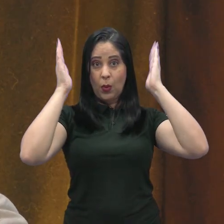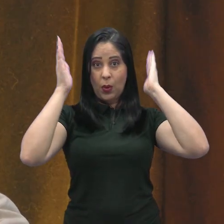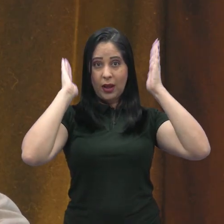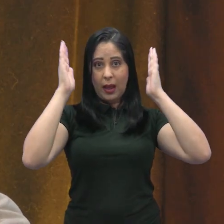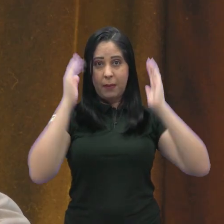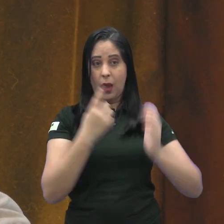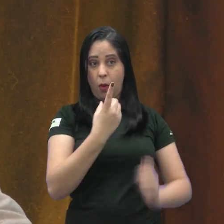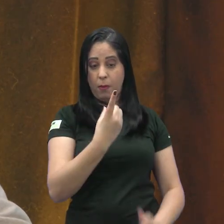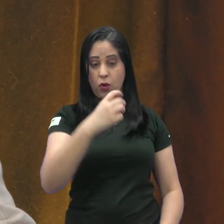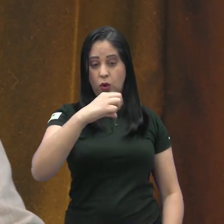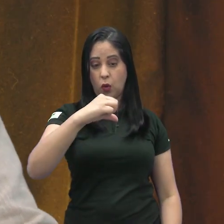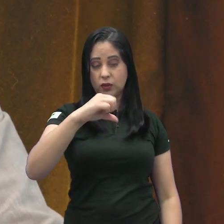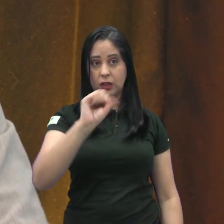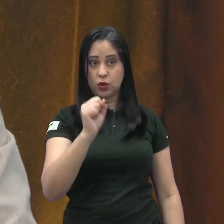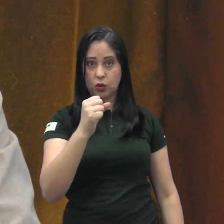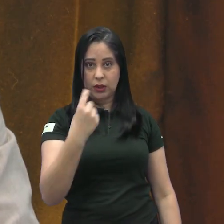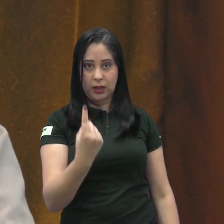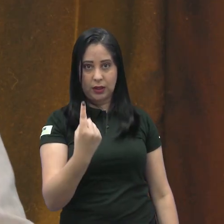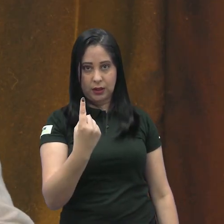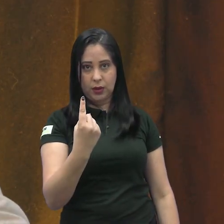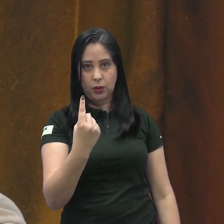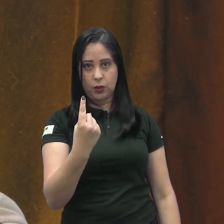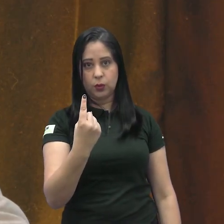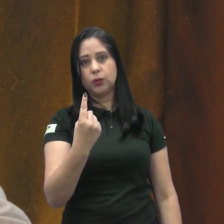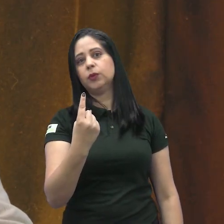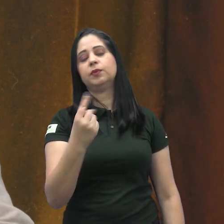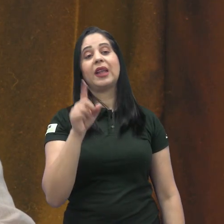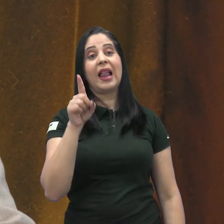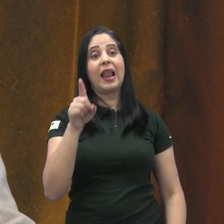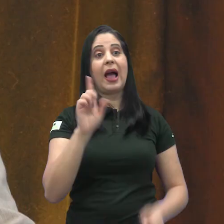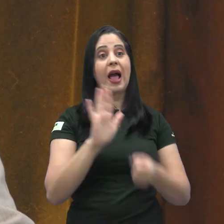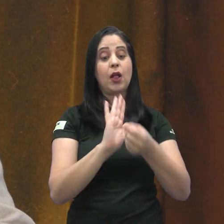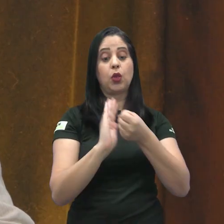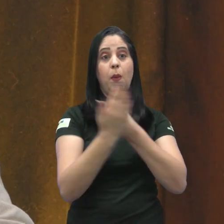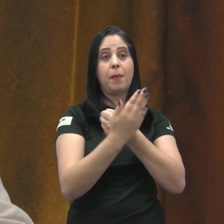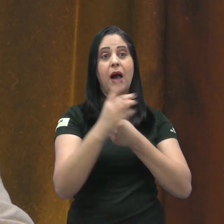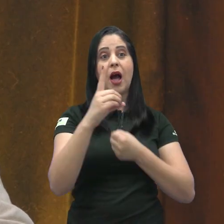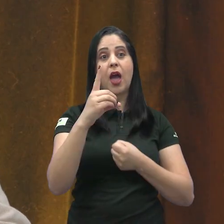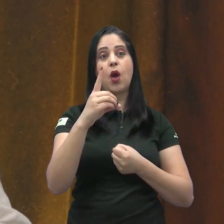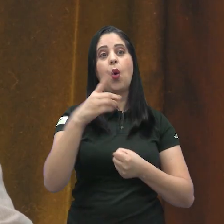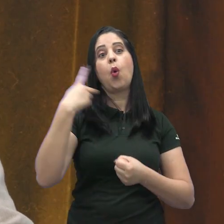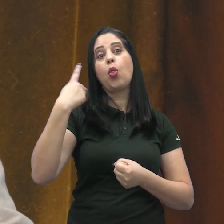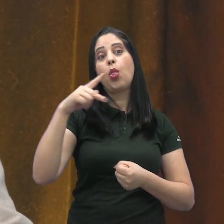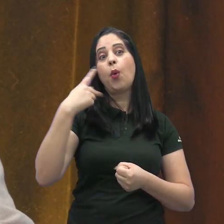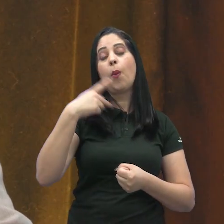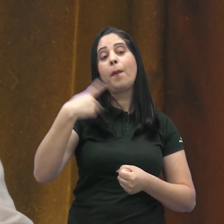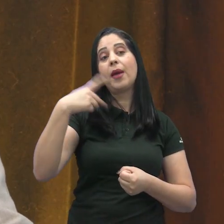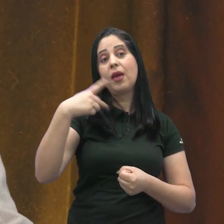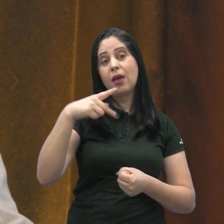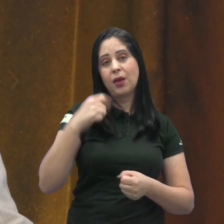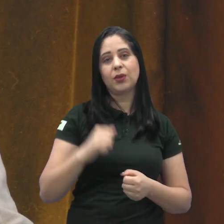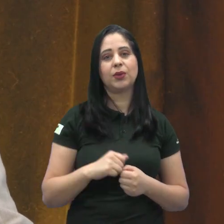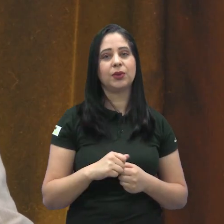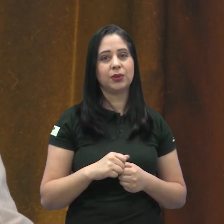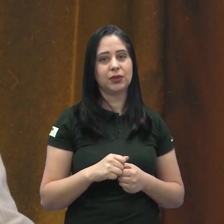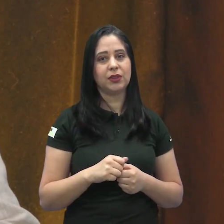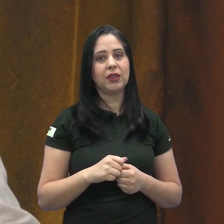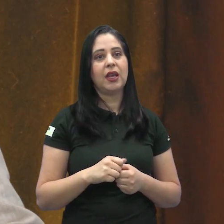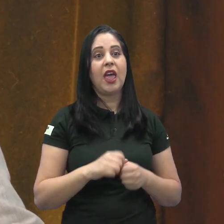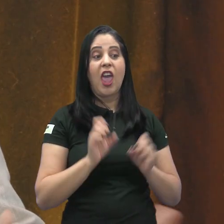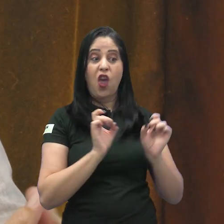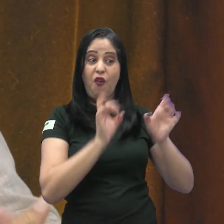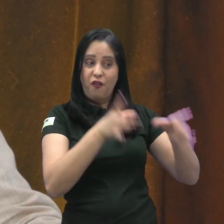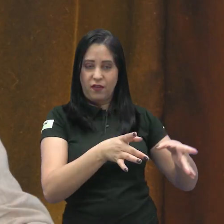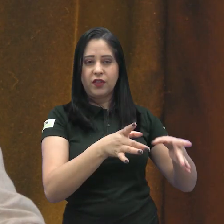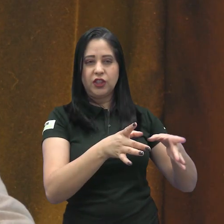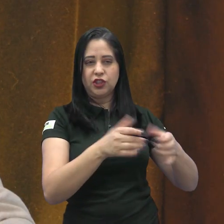aliás, foi em 81. Foi um trailer que eu montei no Dom Pedro I, até hoje está lá o prédio da minha padaria, está lá, eu vendia